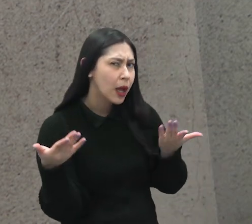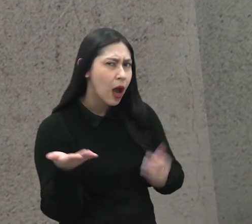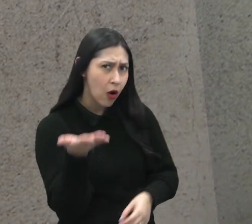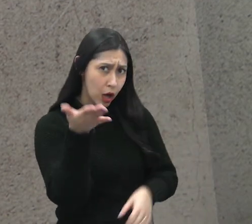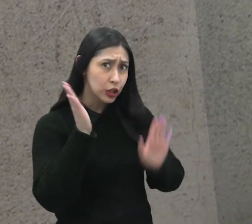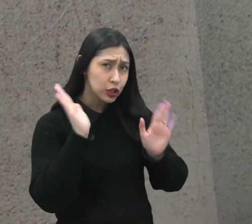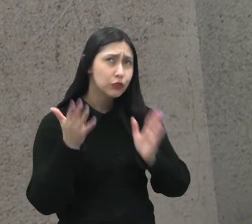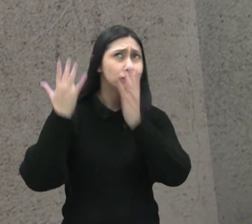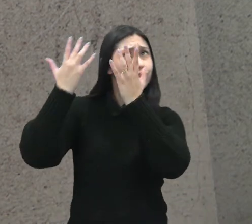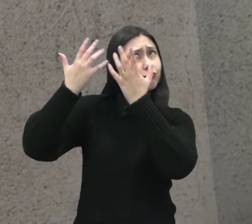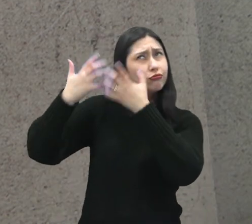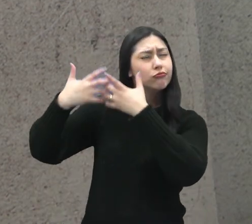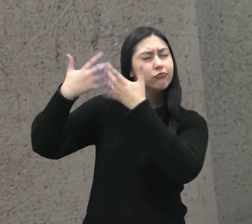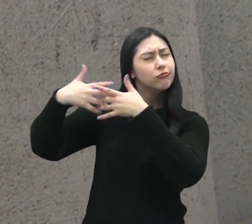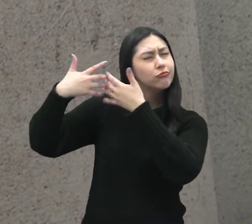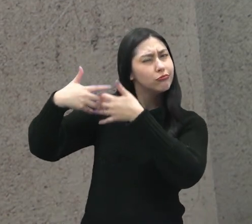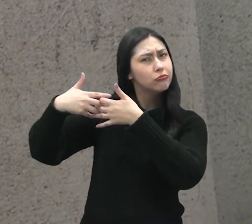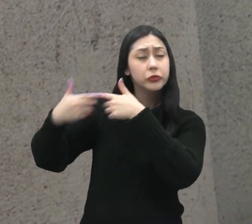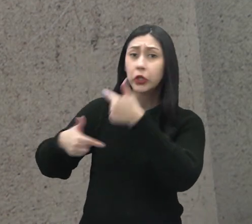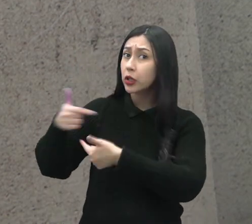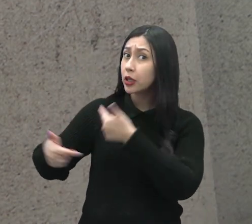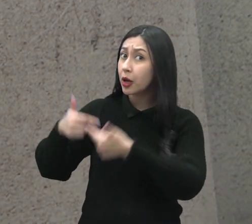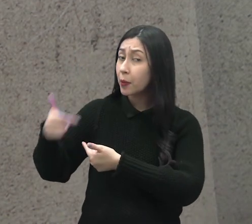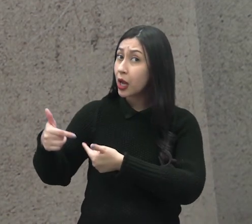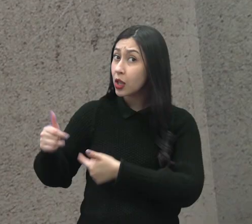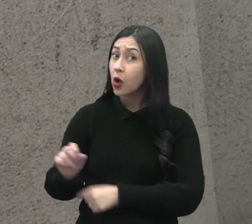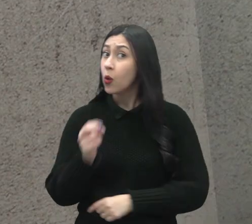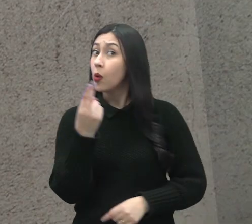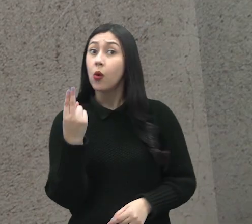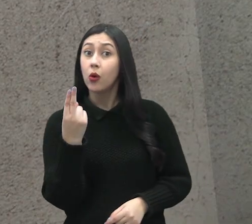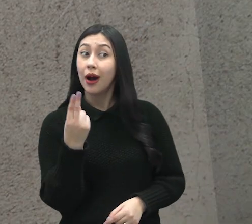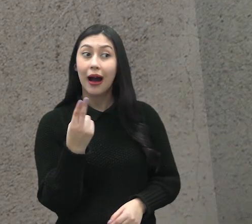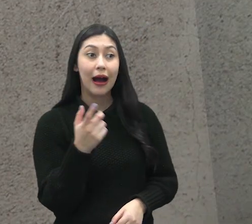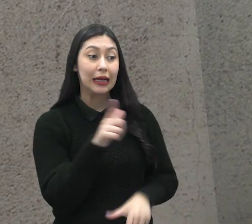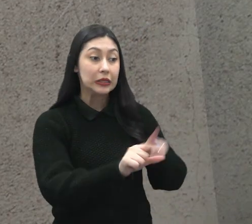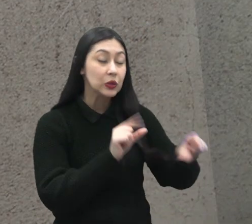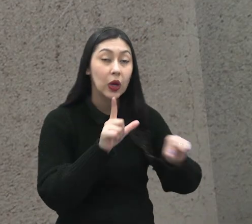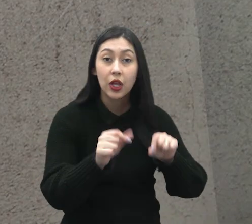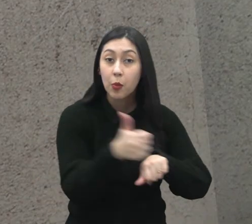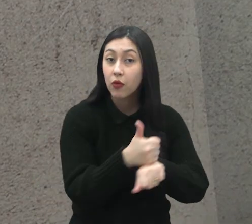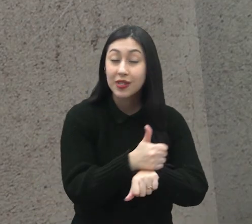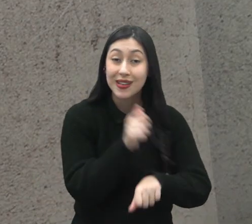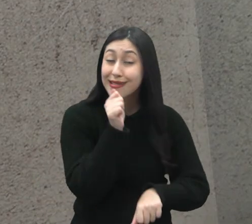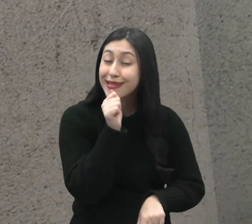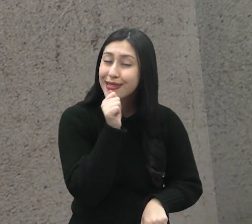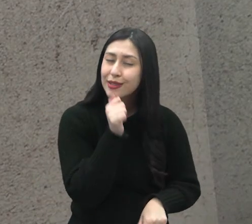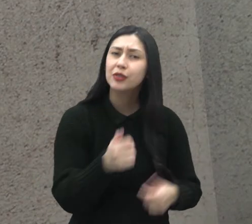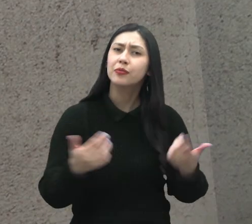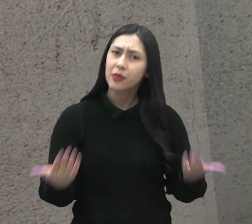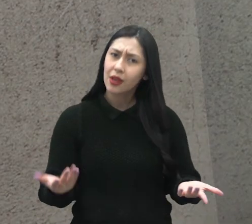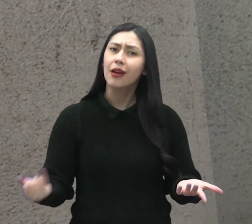pensar nesse tema, seja no seu trabalho ou até mesmo antes de escolher a sua profissão? É importante,